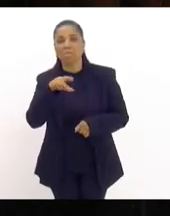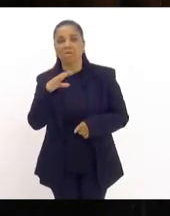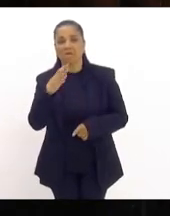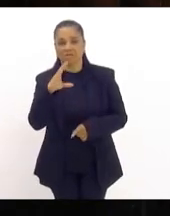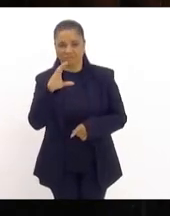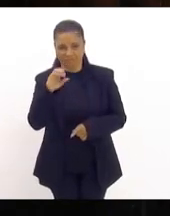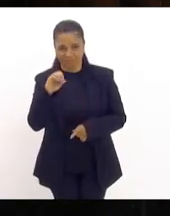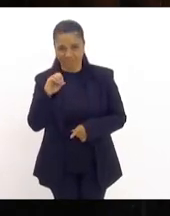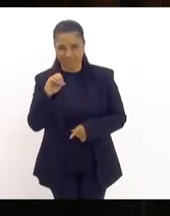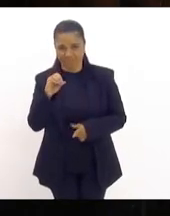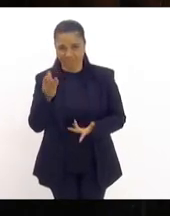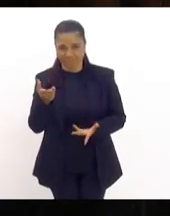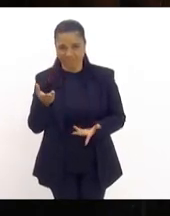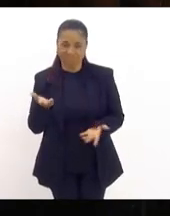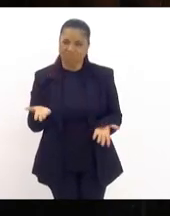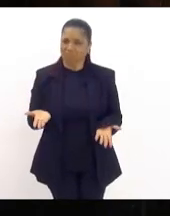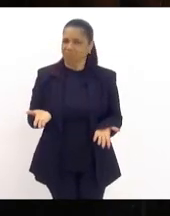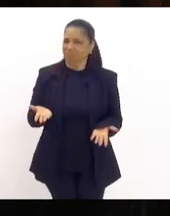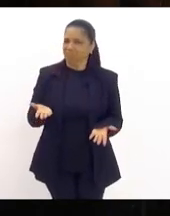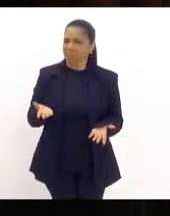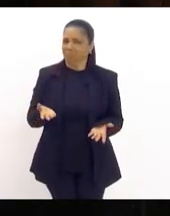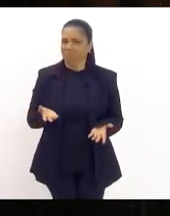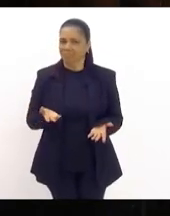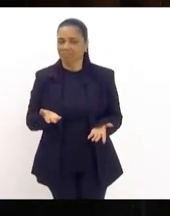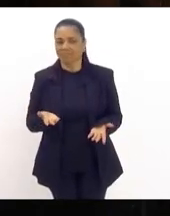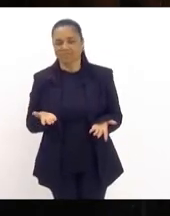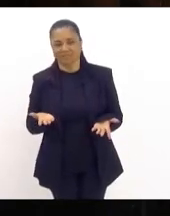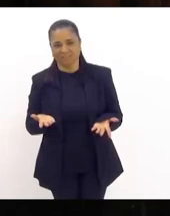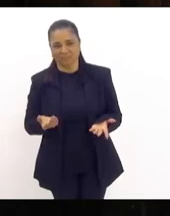Ora, esta questão